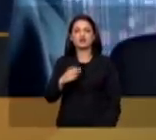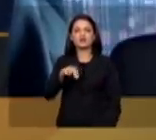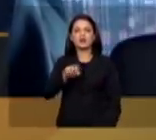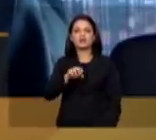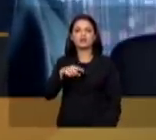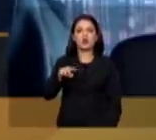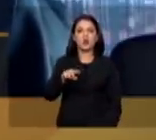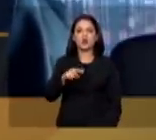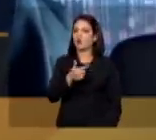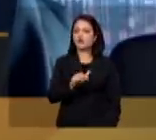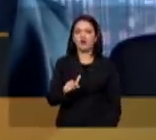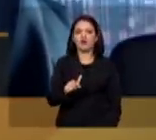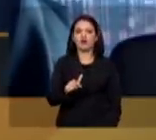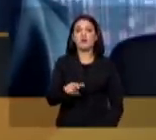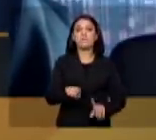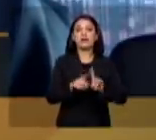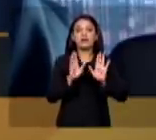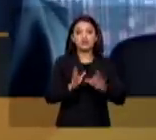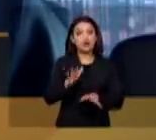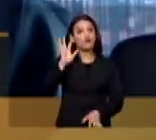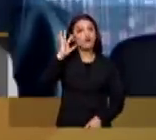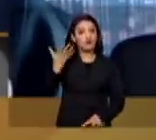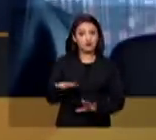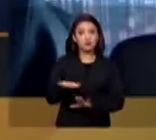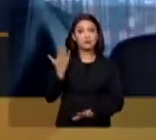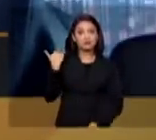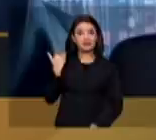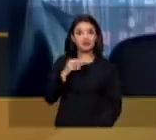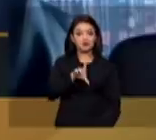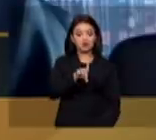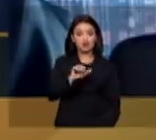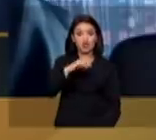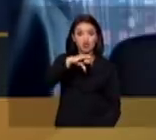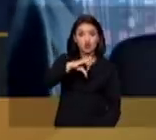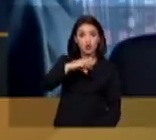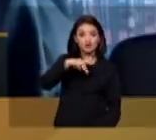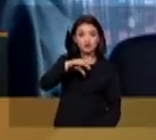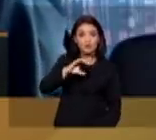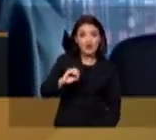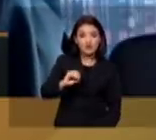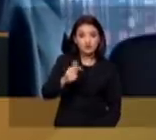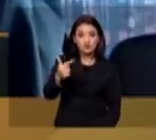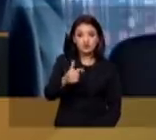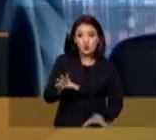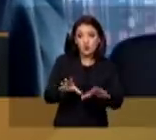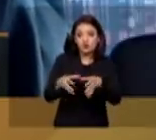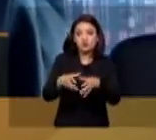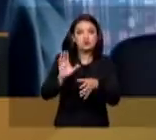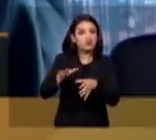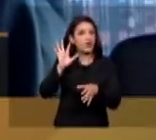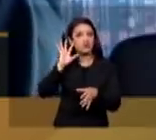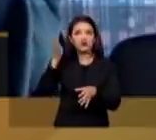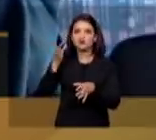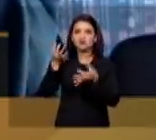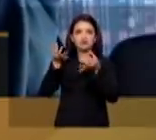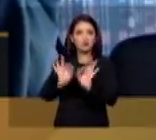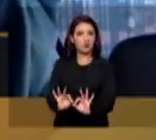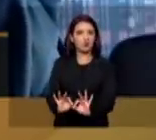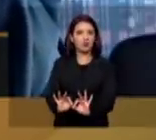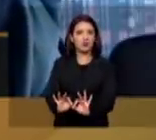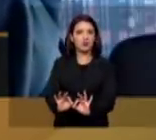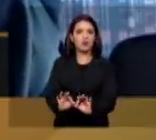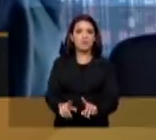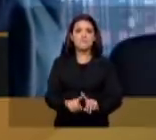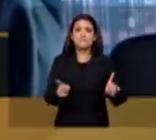decidida no dia 9 de março pela segunda turma e não houve recurso quanto à